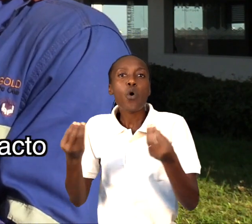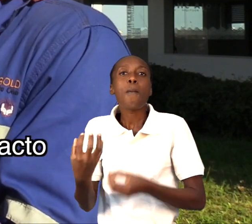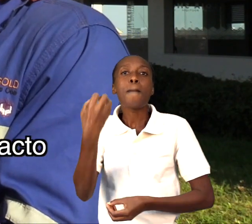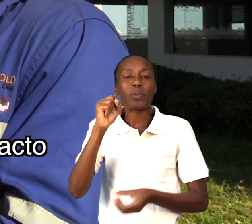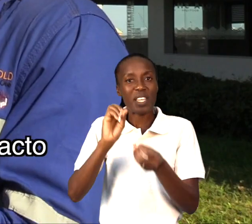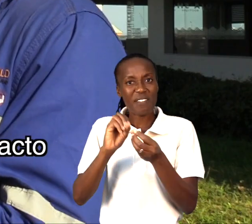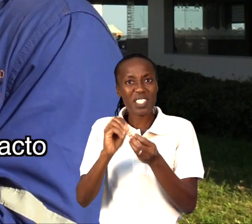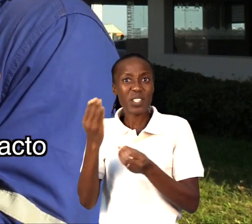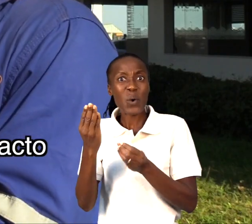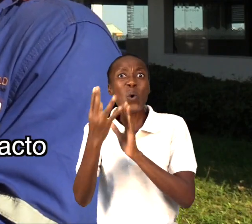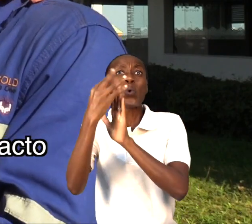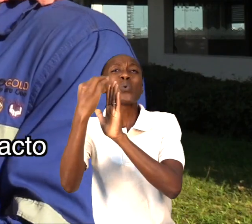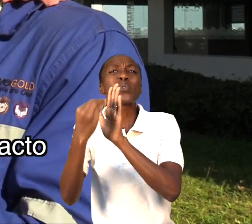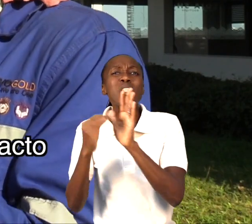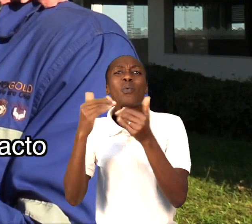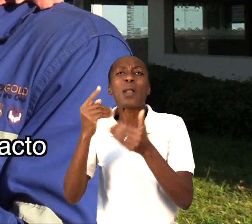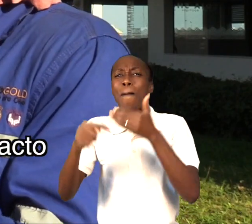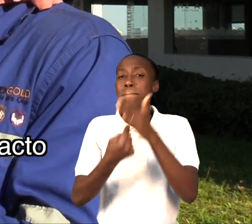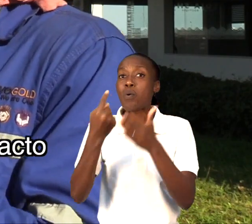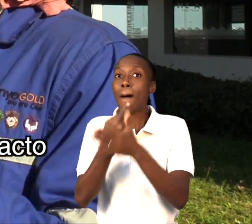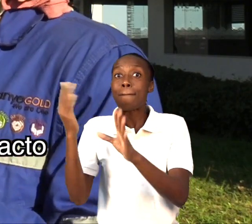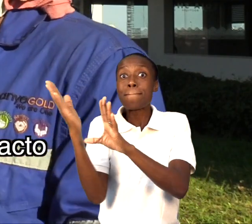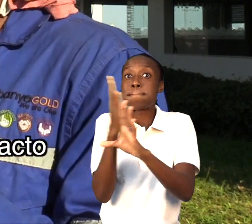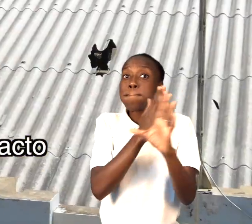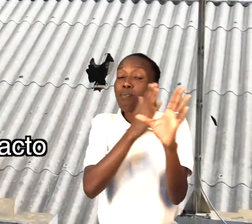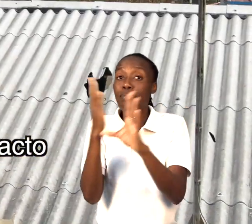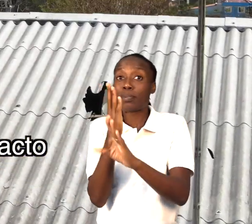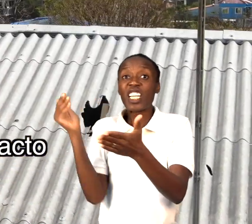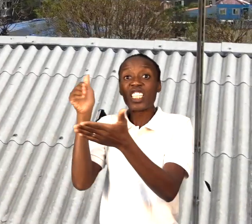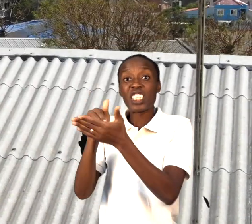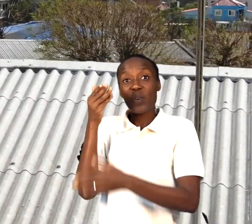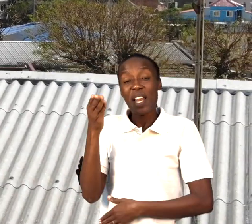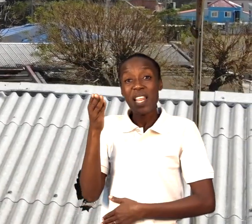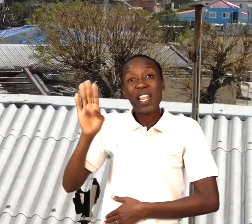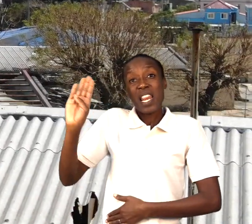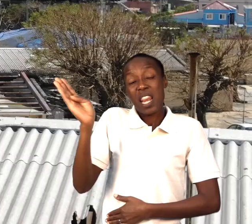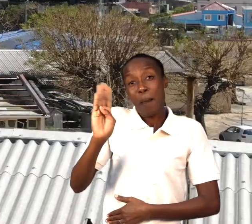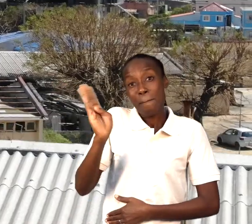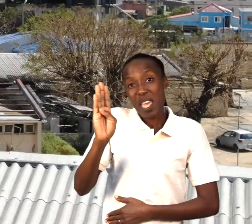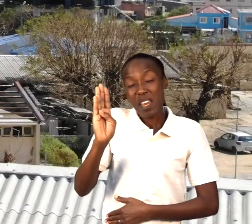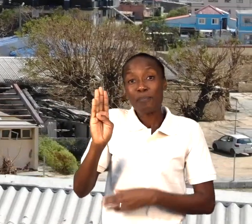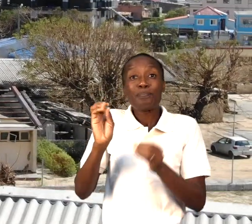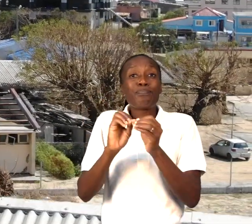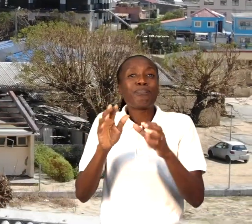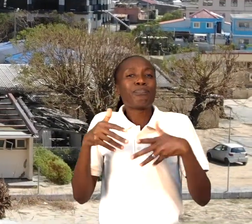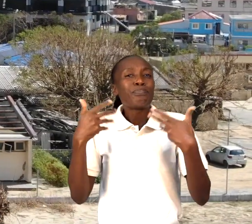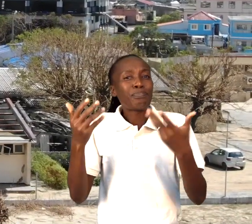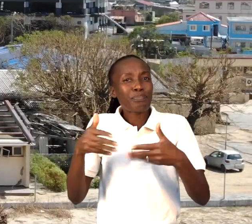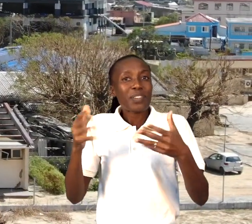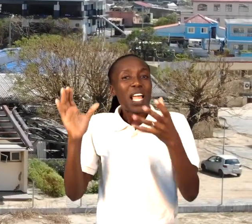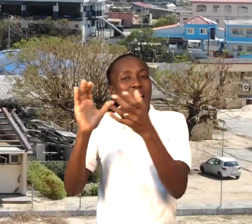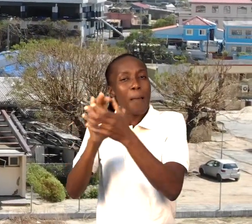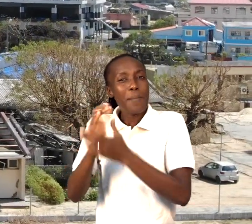realmente sentiam e de que forma ou qual foi o impacto que aquele ciclone terá criado. Cheguei na beira, a sorte que eu tive,